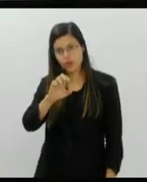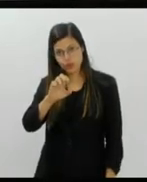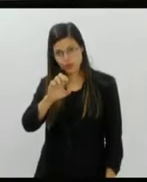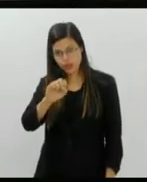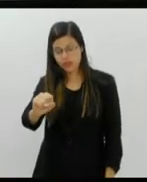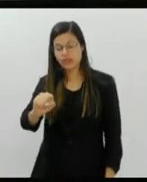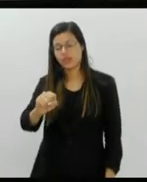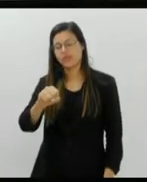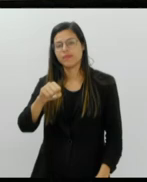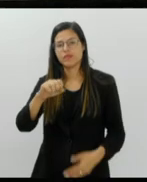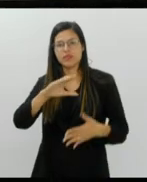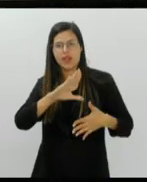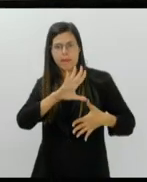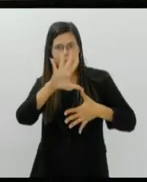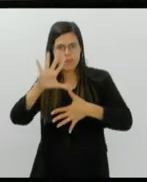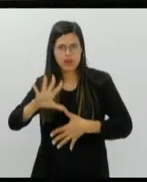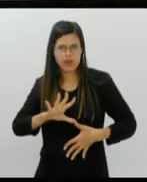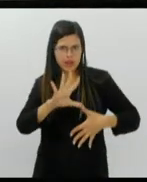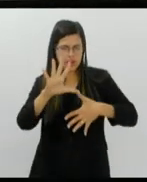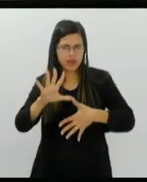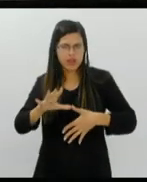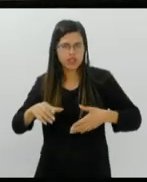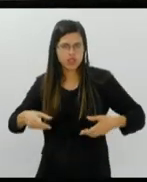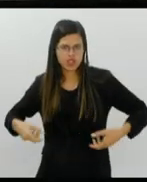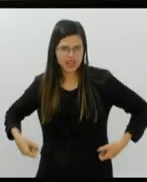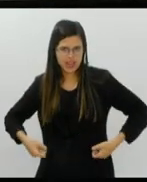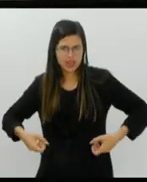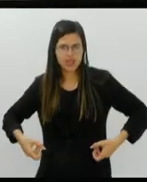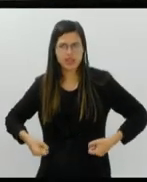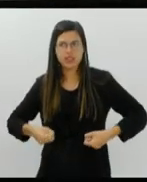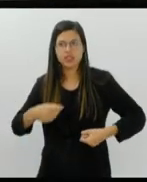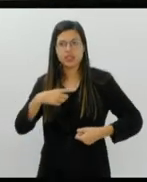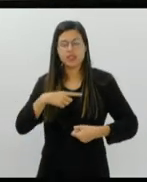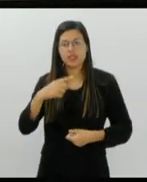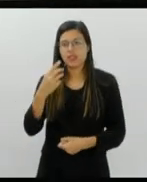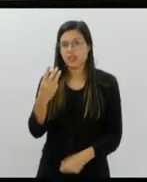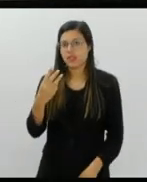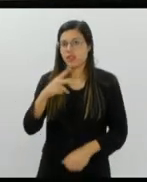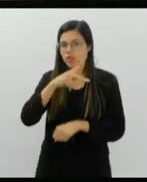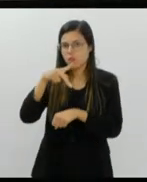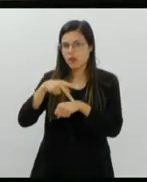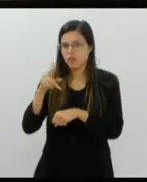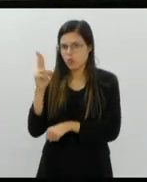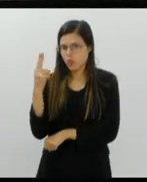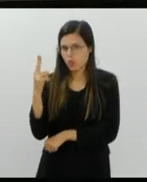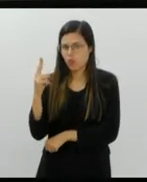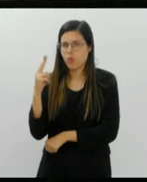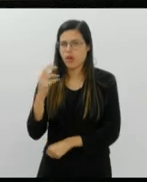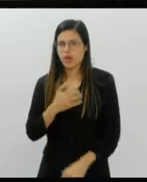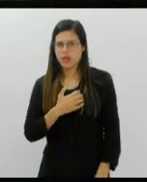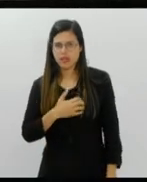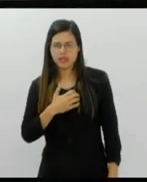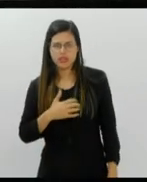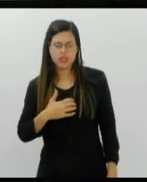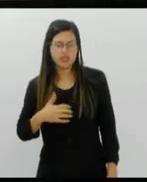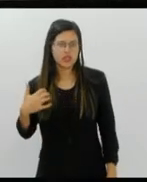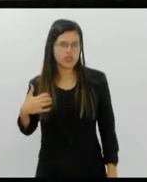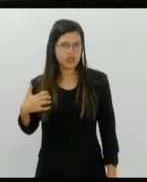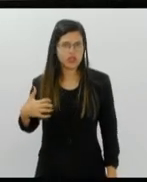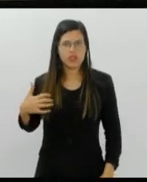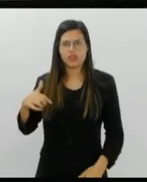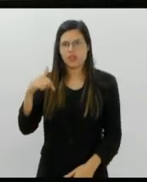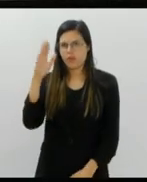agora exatamente três países Uruguai Argentina e o nosso Brasil e eu quero